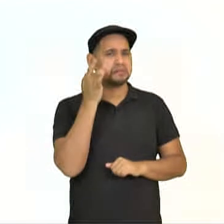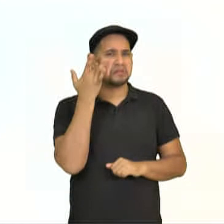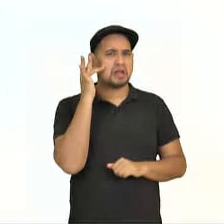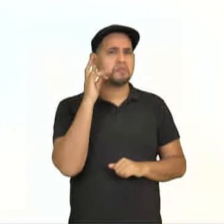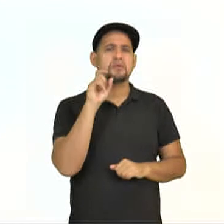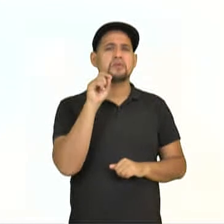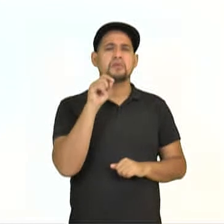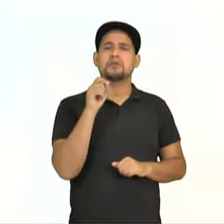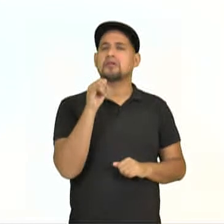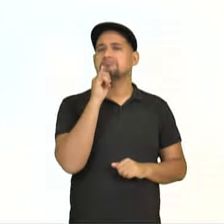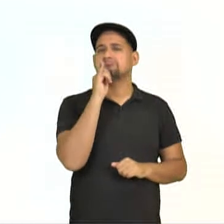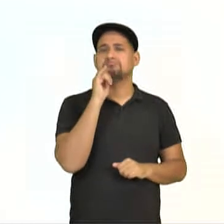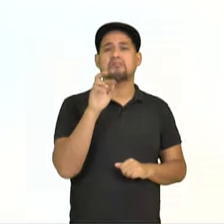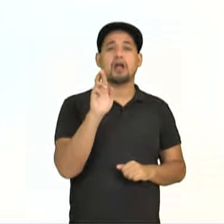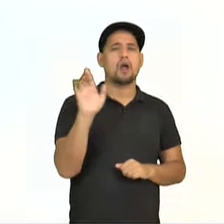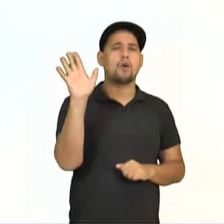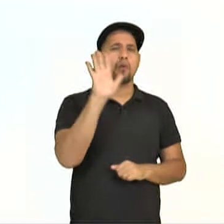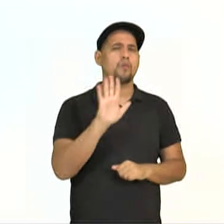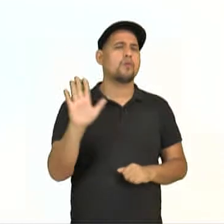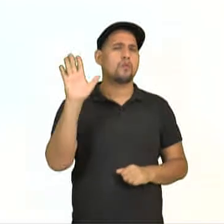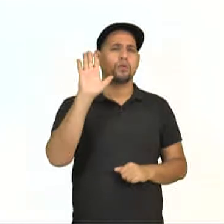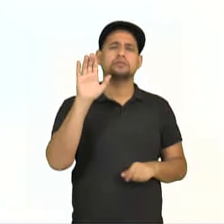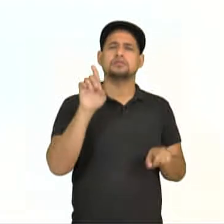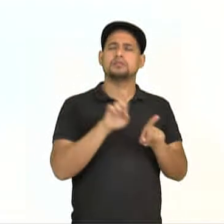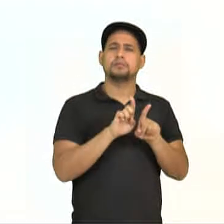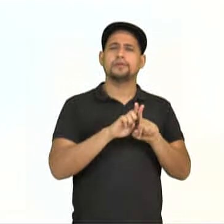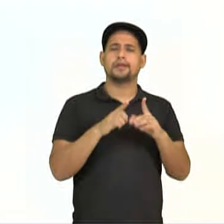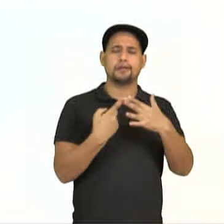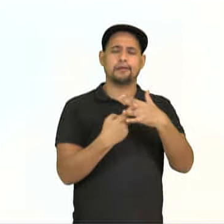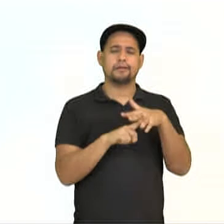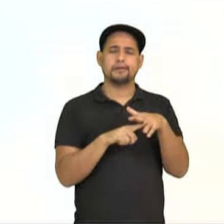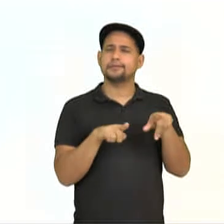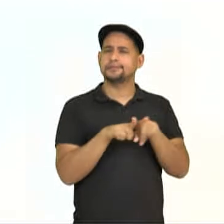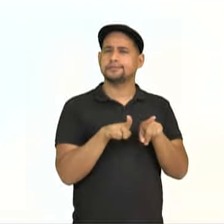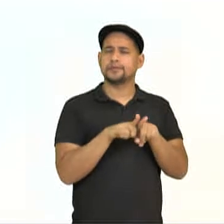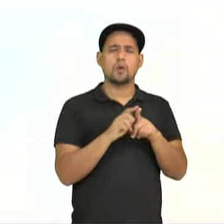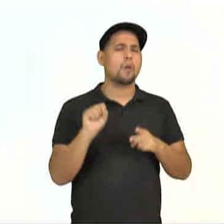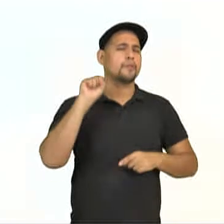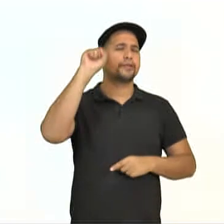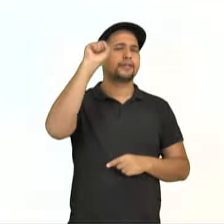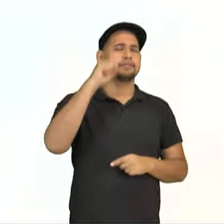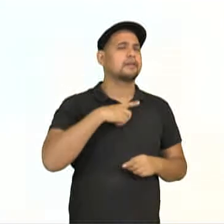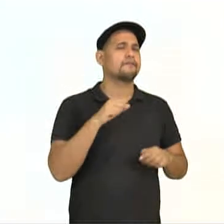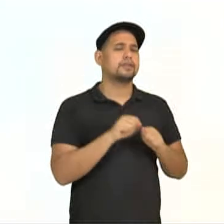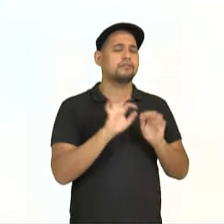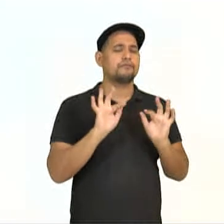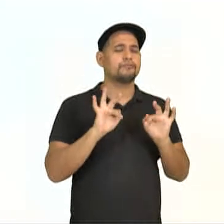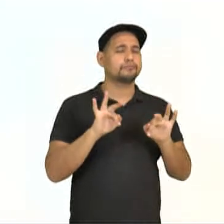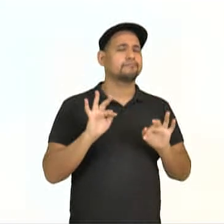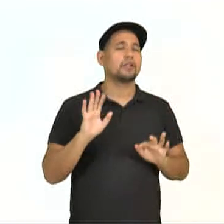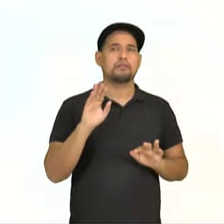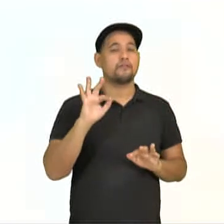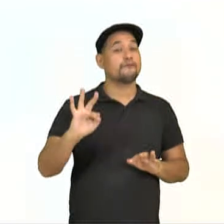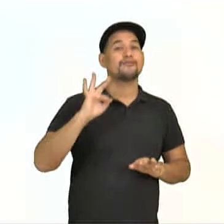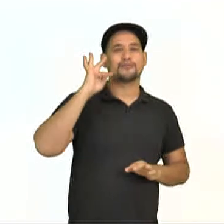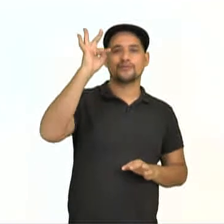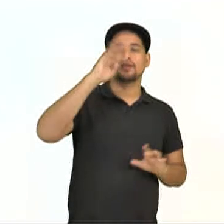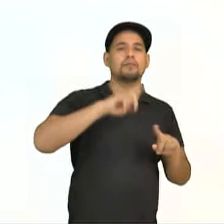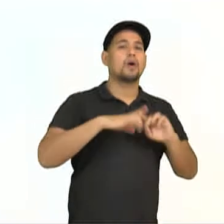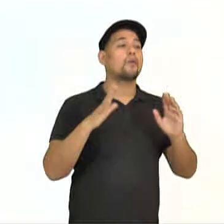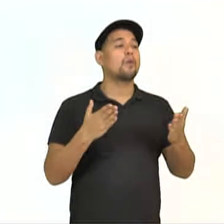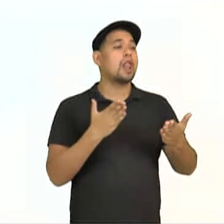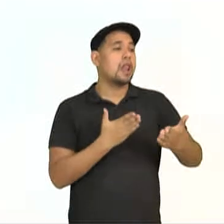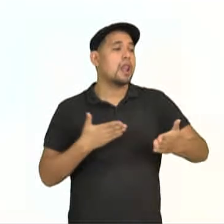que a Rússia soviética e a sua organização internacional comunista pretendem fazer no futuro imediato, ou quais são